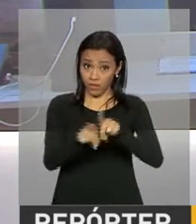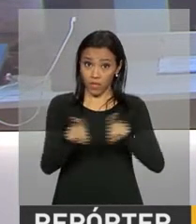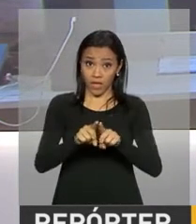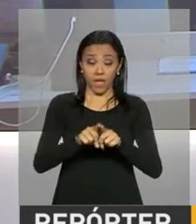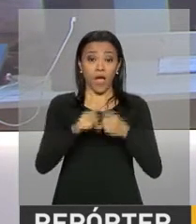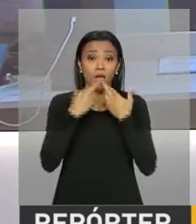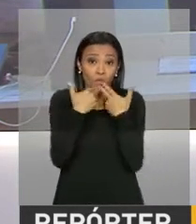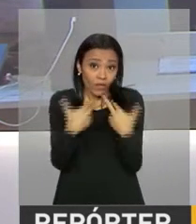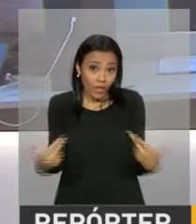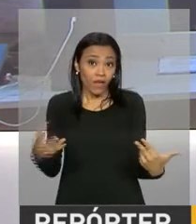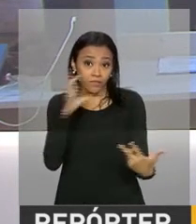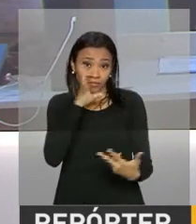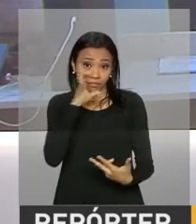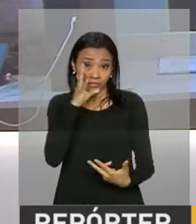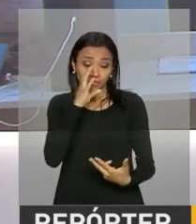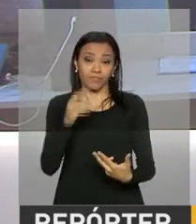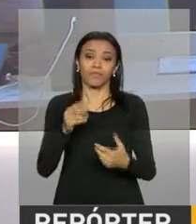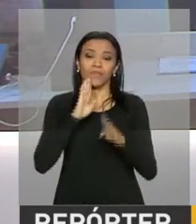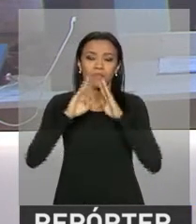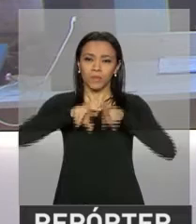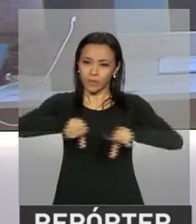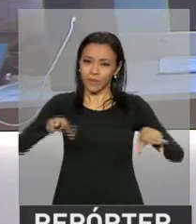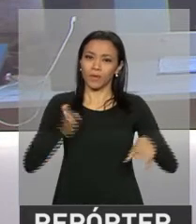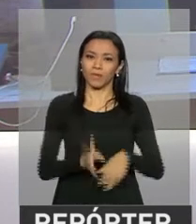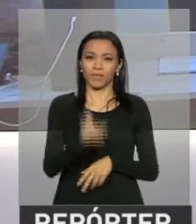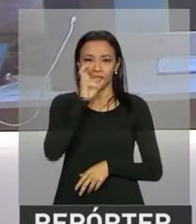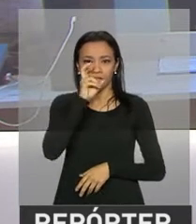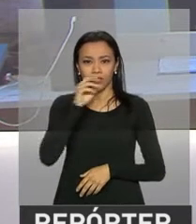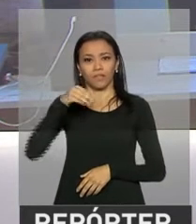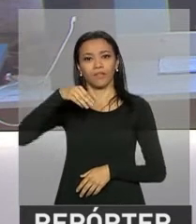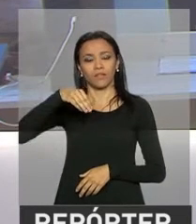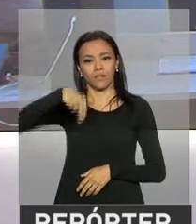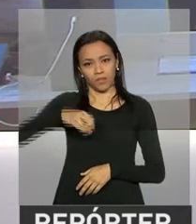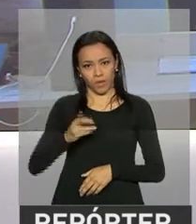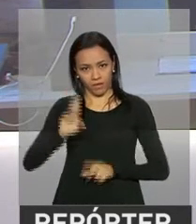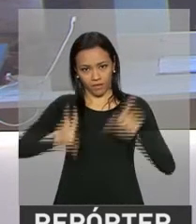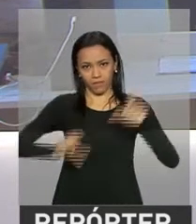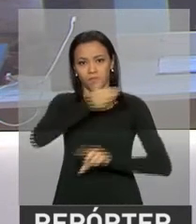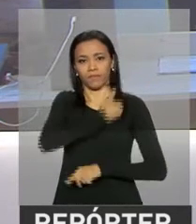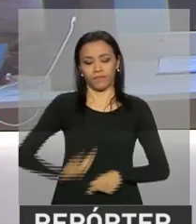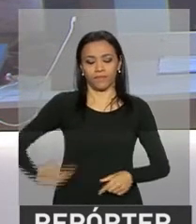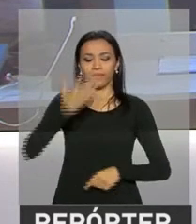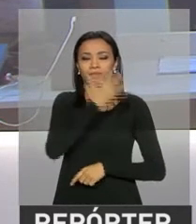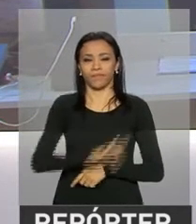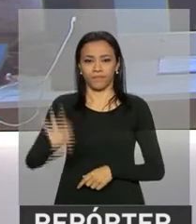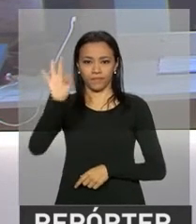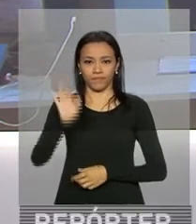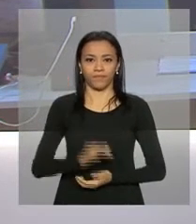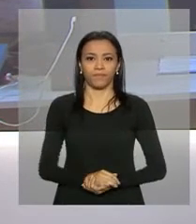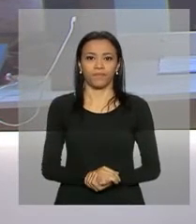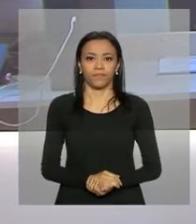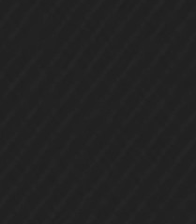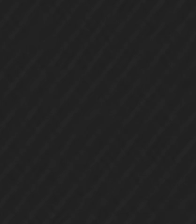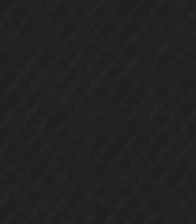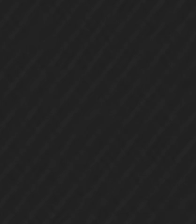as novidades em nossas redes sociais. Continue com a gente aqui na NBR, a TV do Governo Federal.